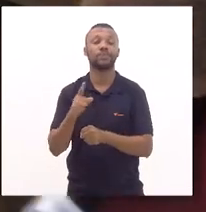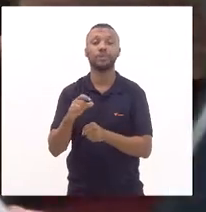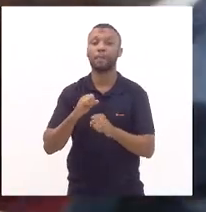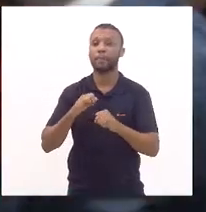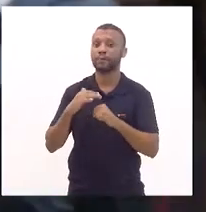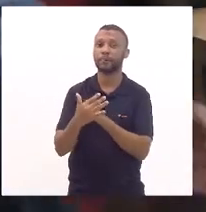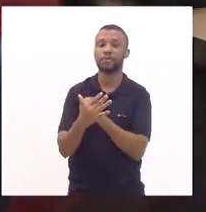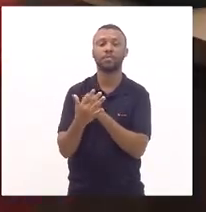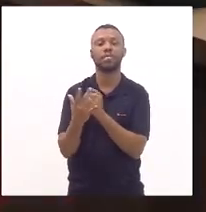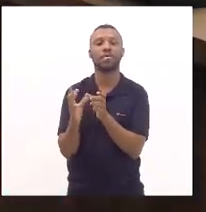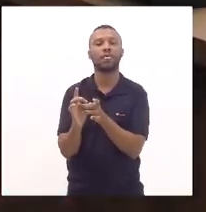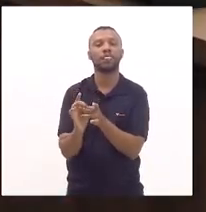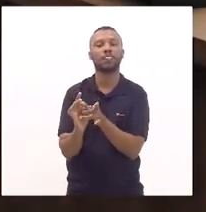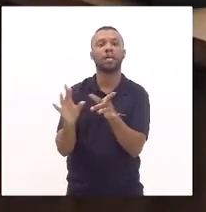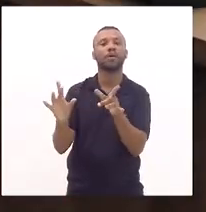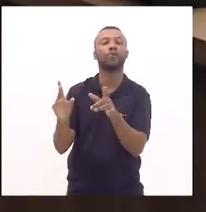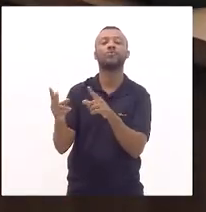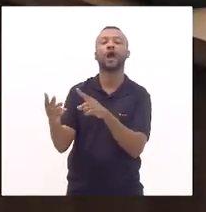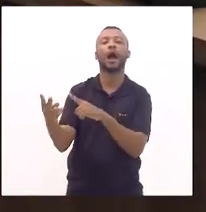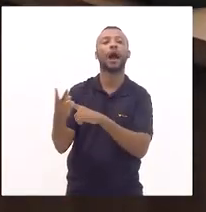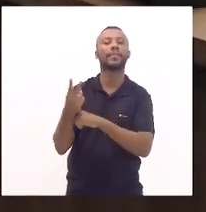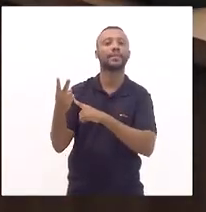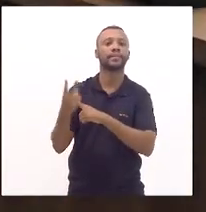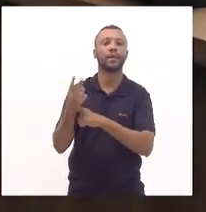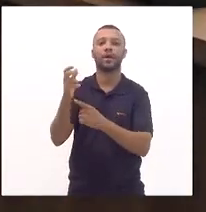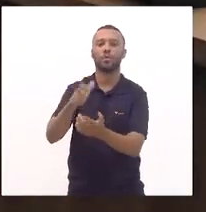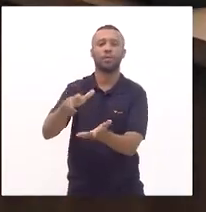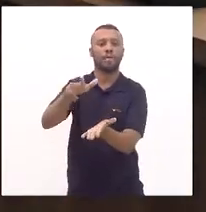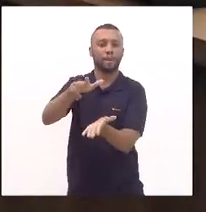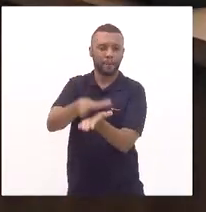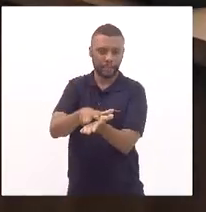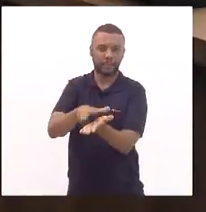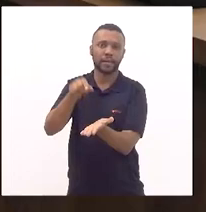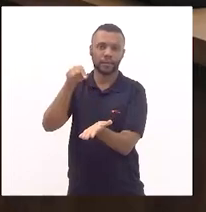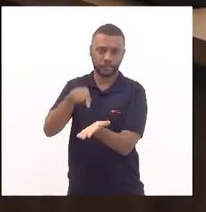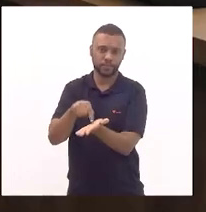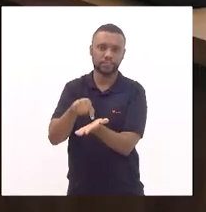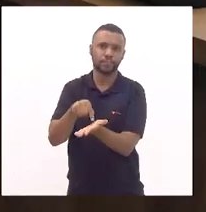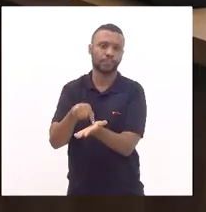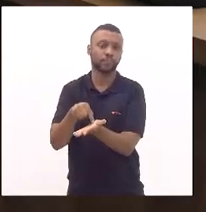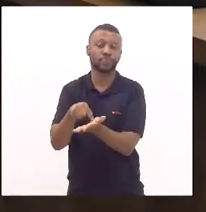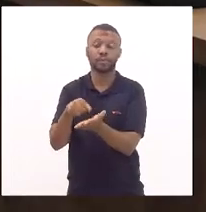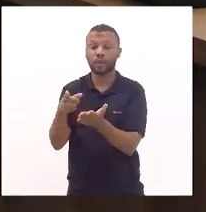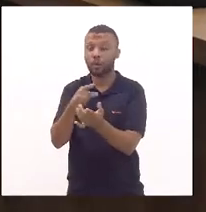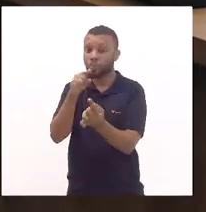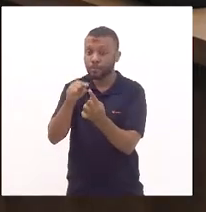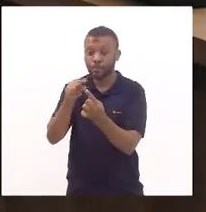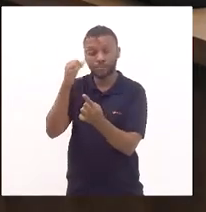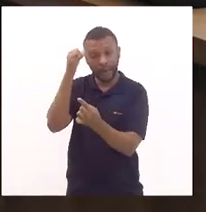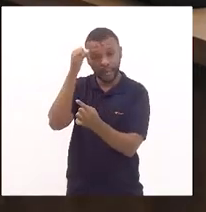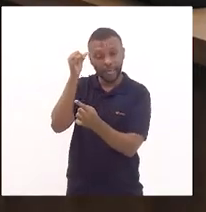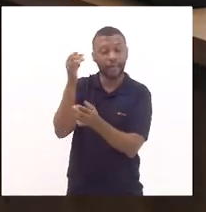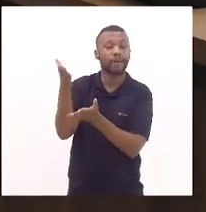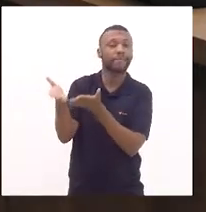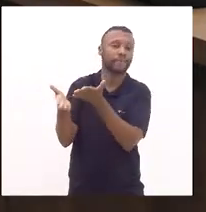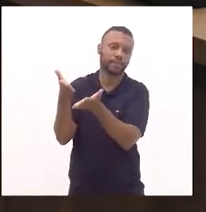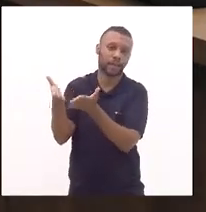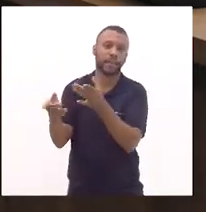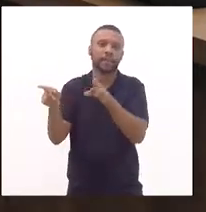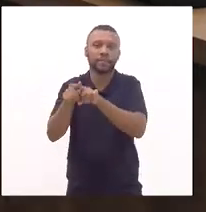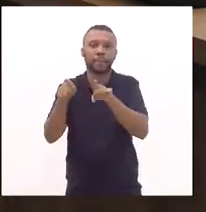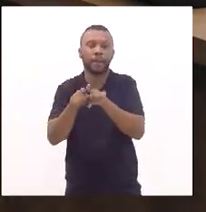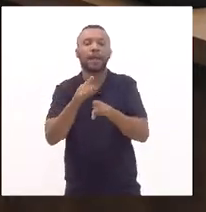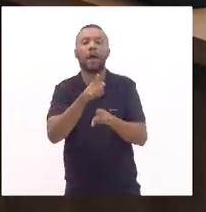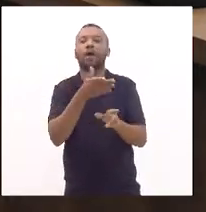se deixou de atender os pacientes, tanto a nível preventivo quanto em relação